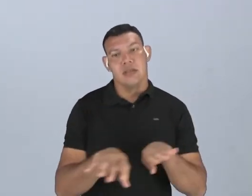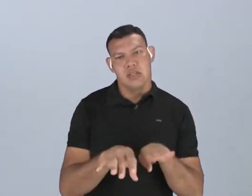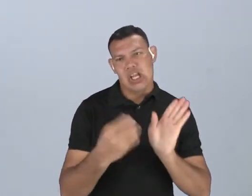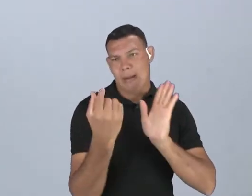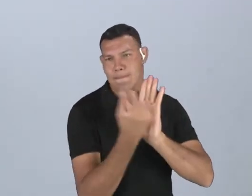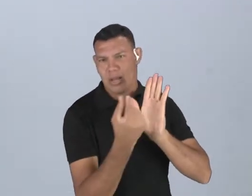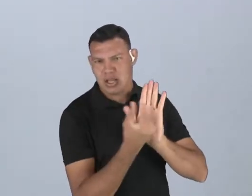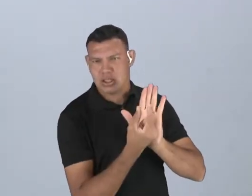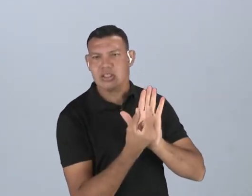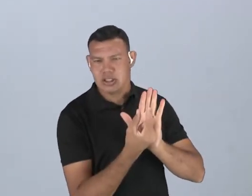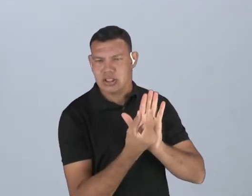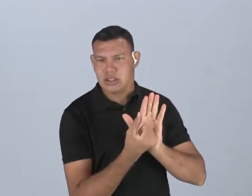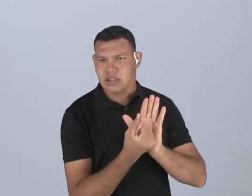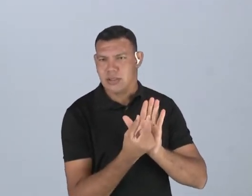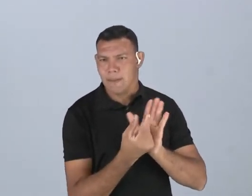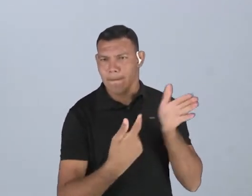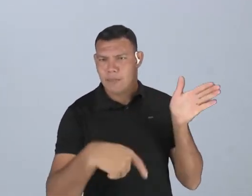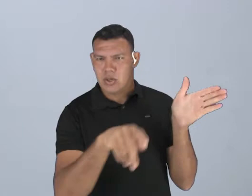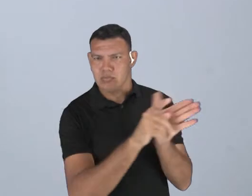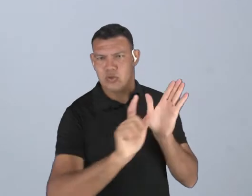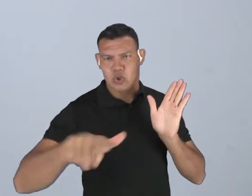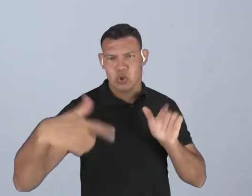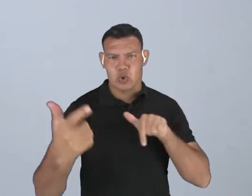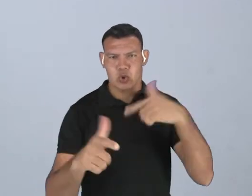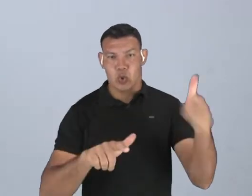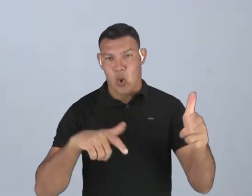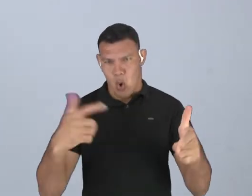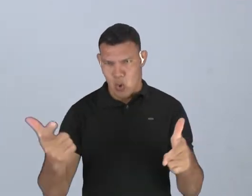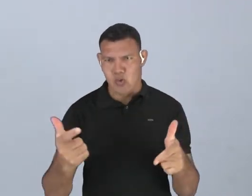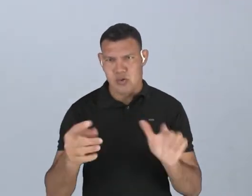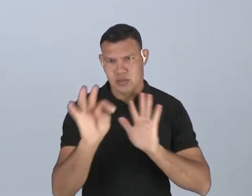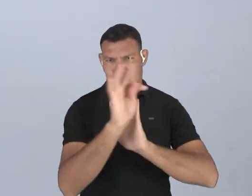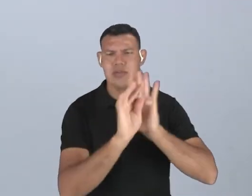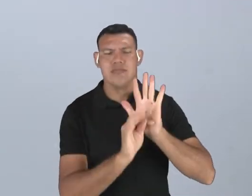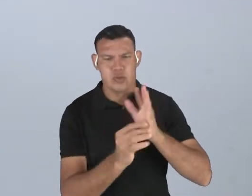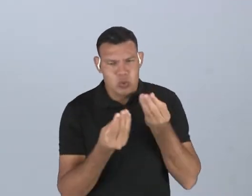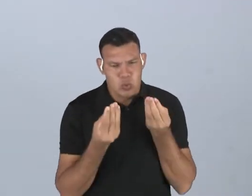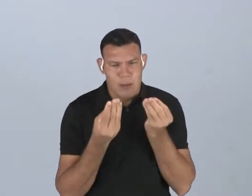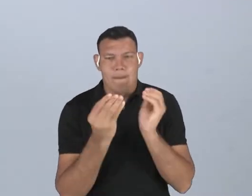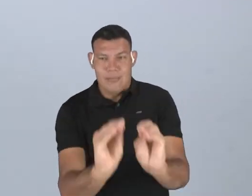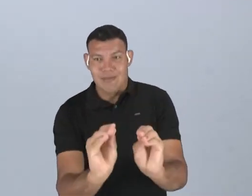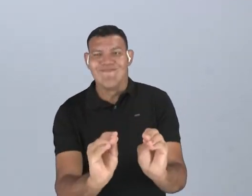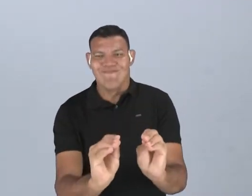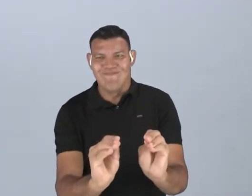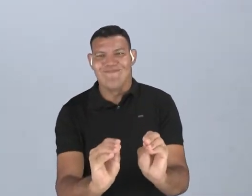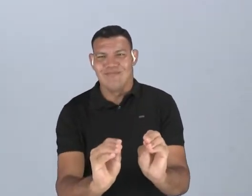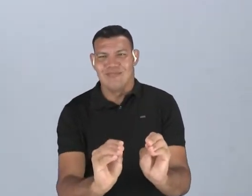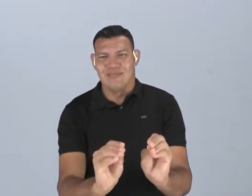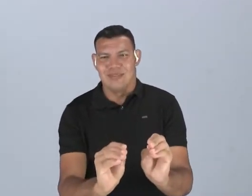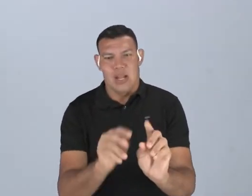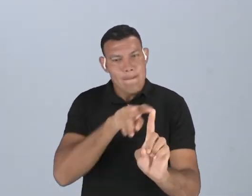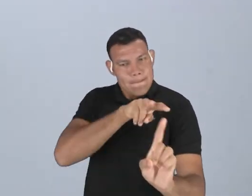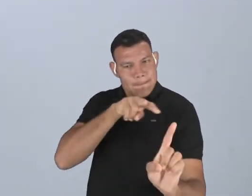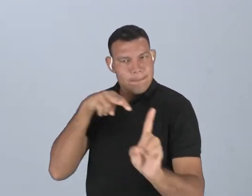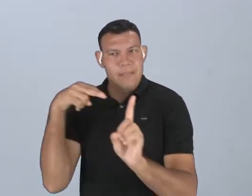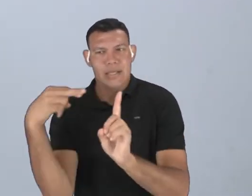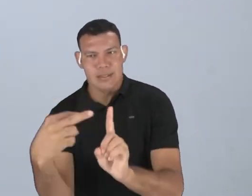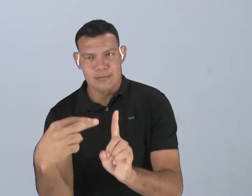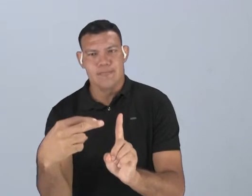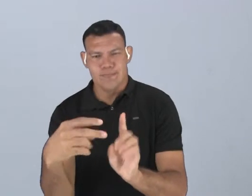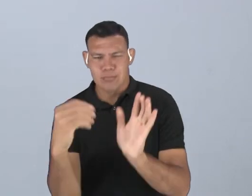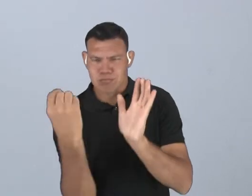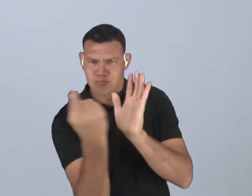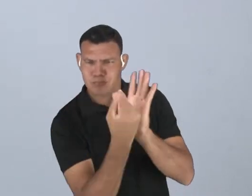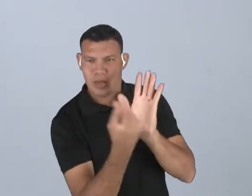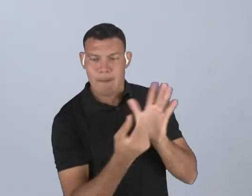meu texto que eu desenvolvo, eu sempre vou colocar mais um ponto nessa história, mais uma marca